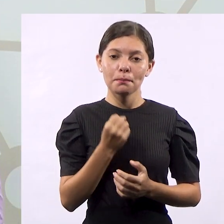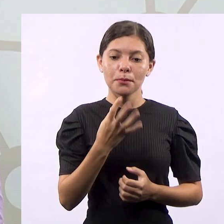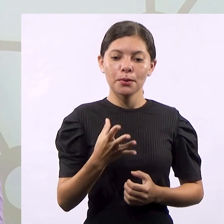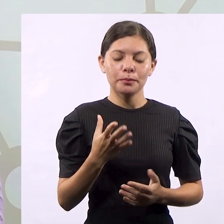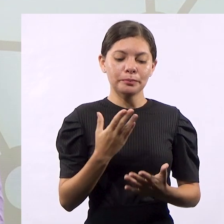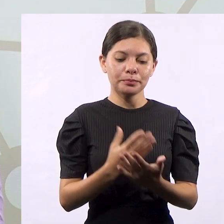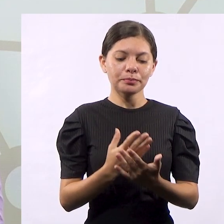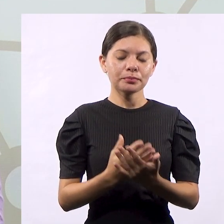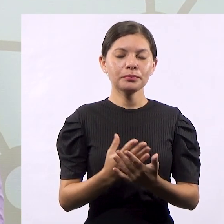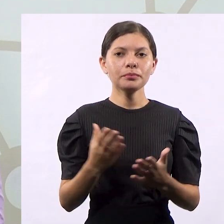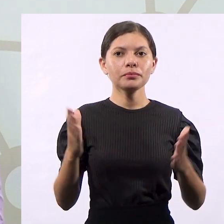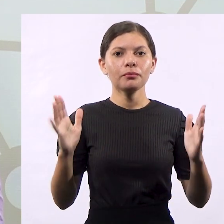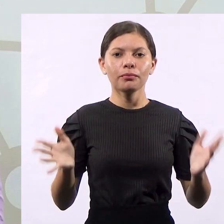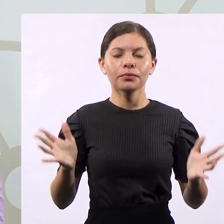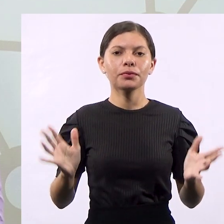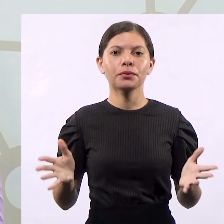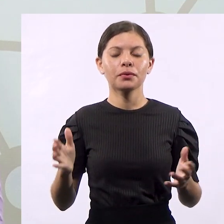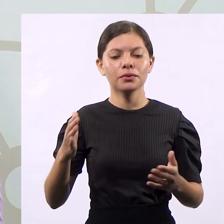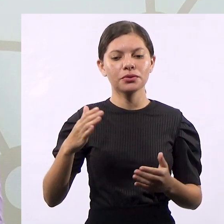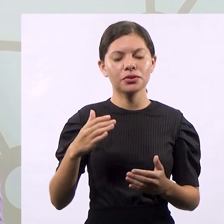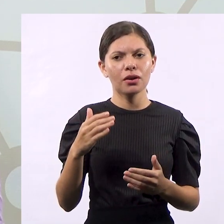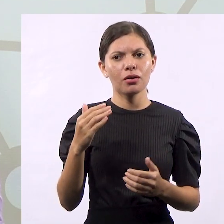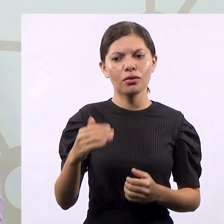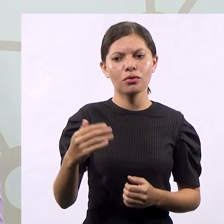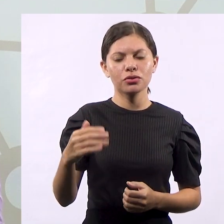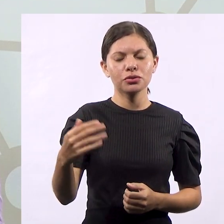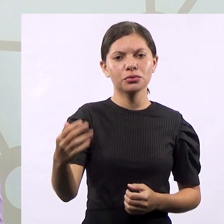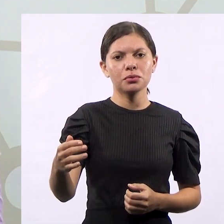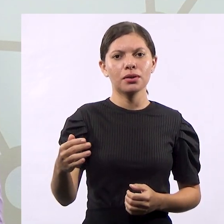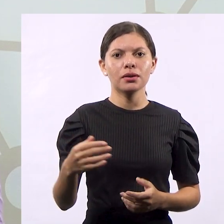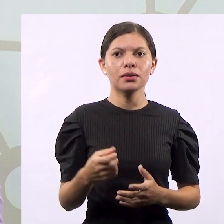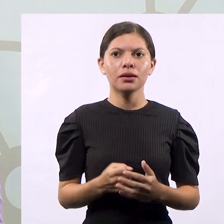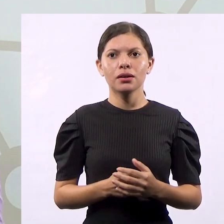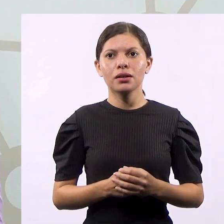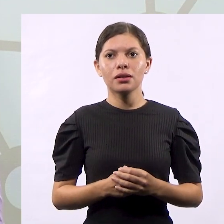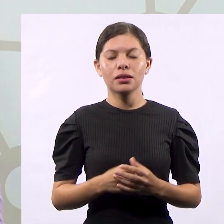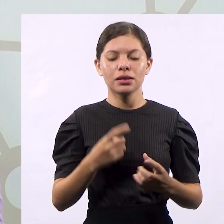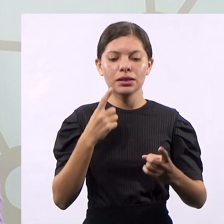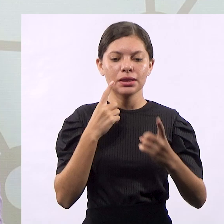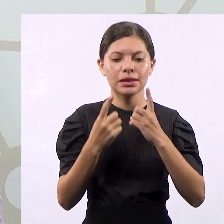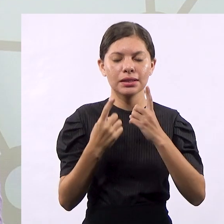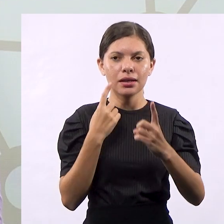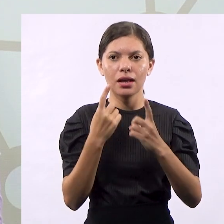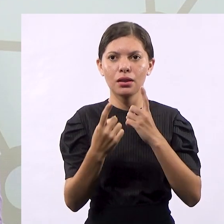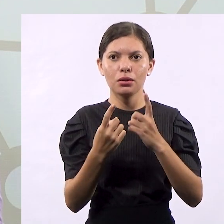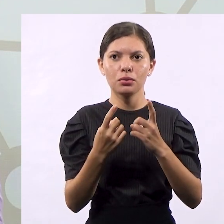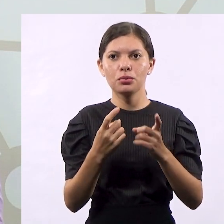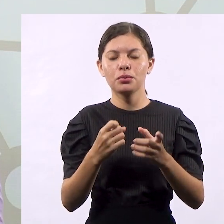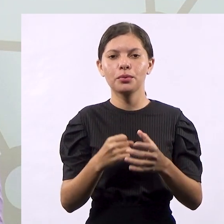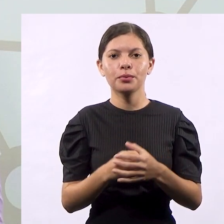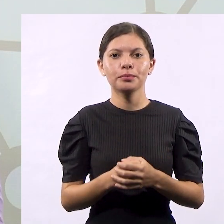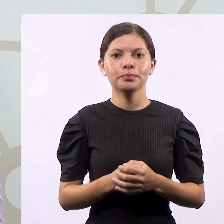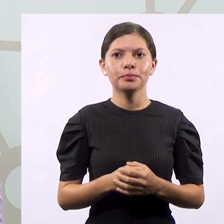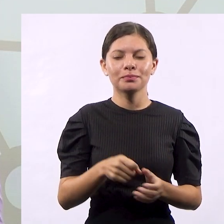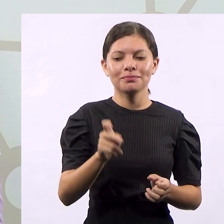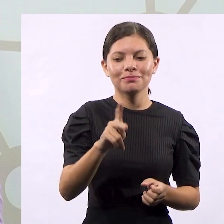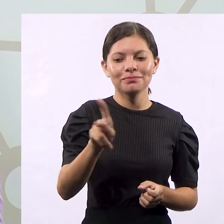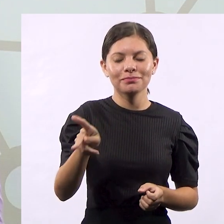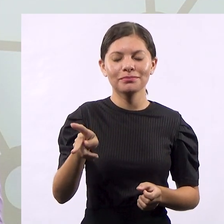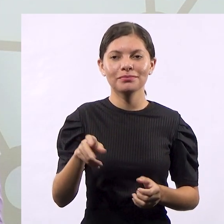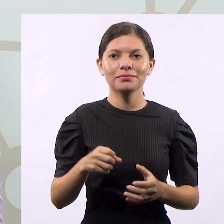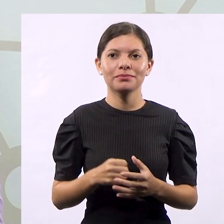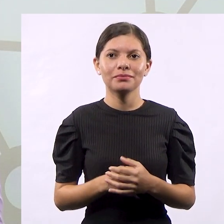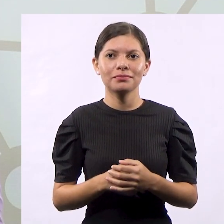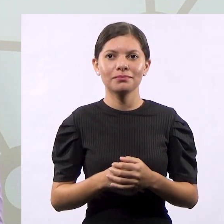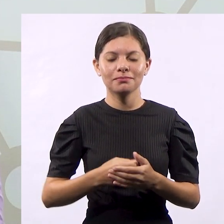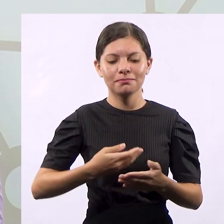nós prosseguiremos o diálogo com professores convidados, professores que vocês já conhecem, que ministram disciplinas para o